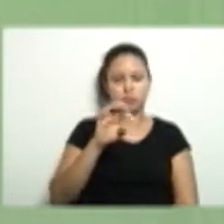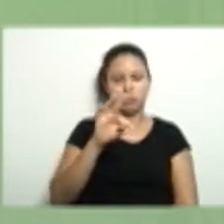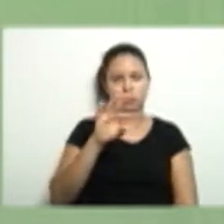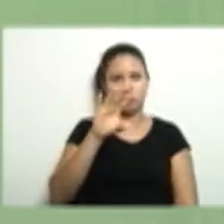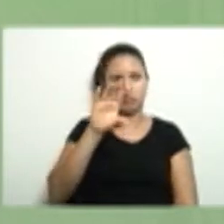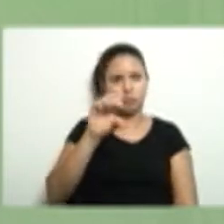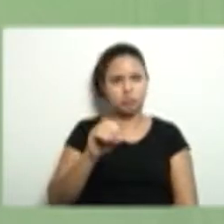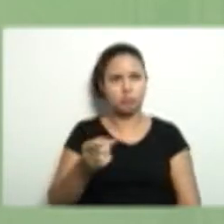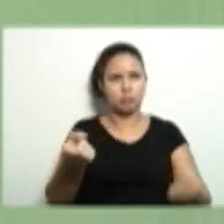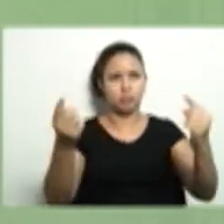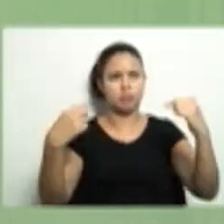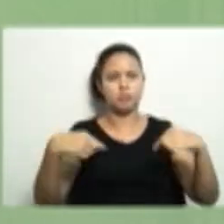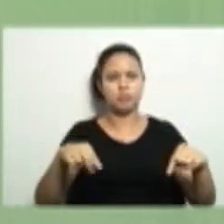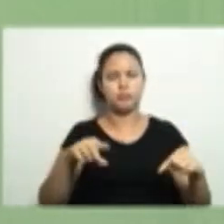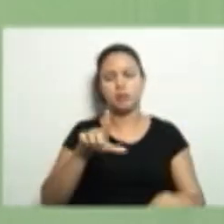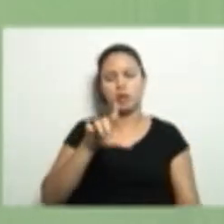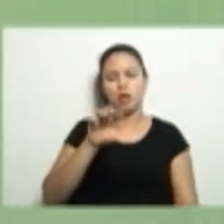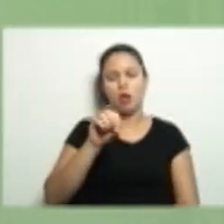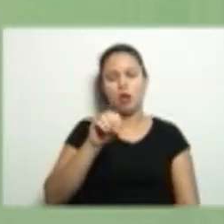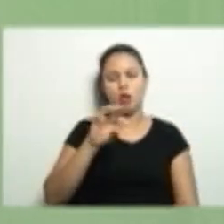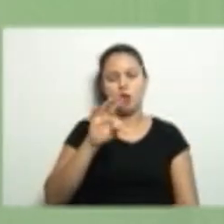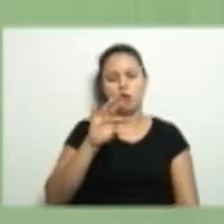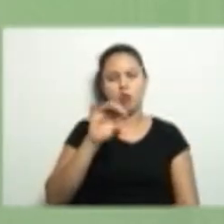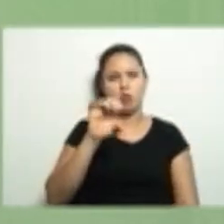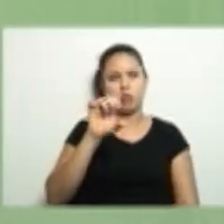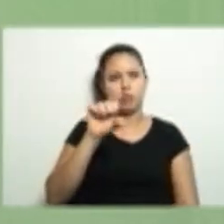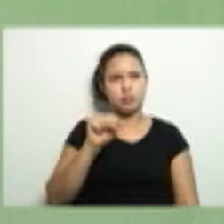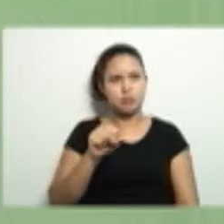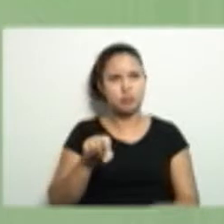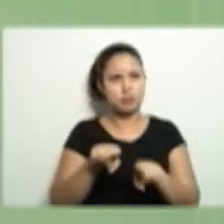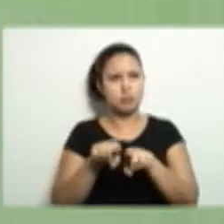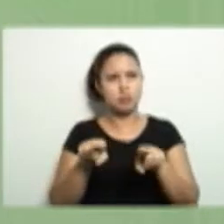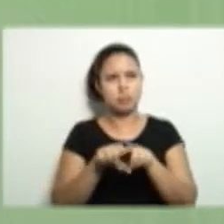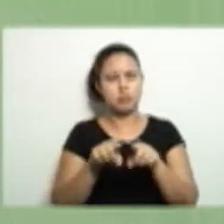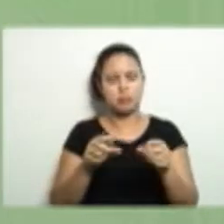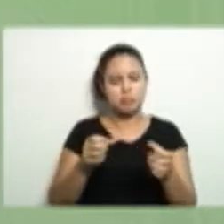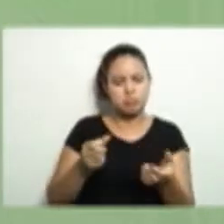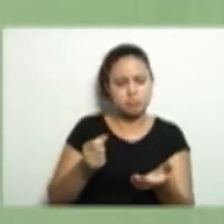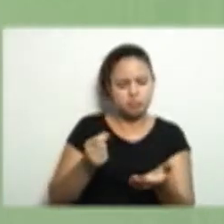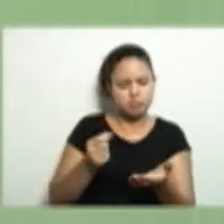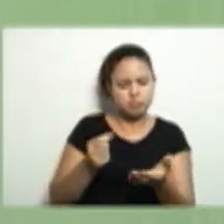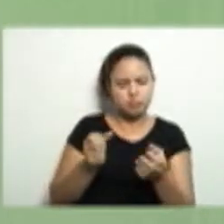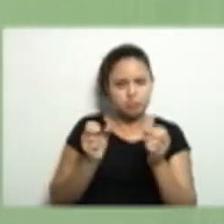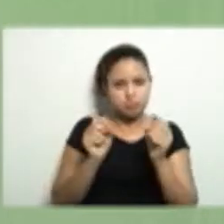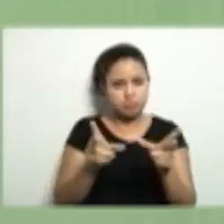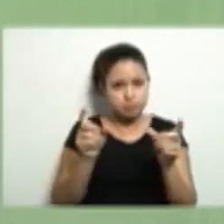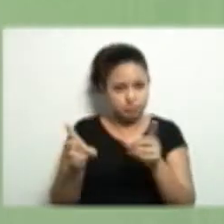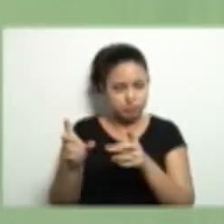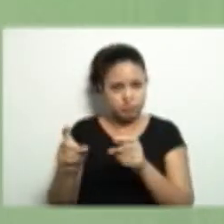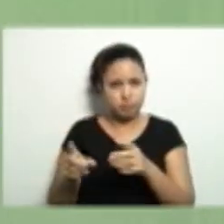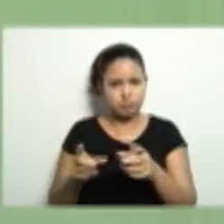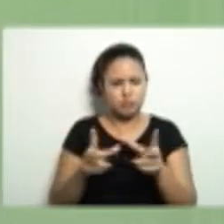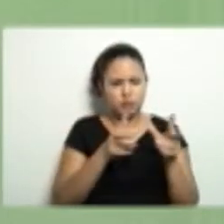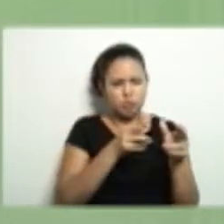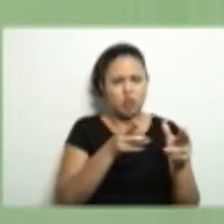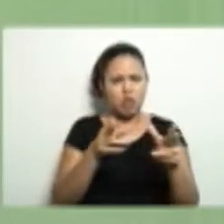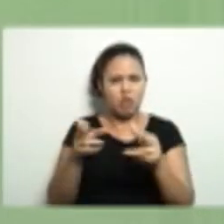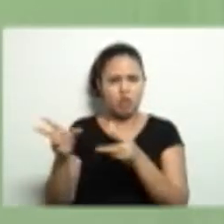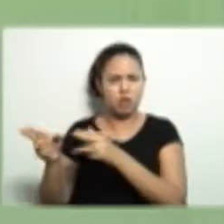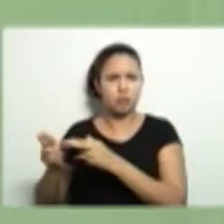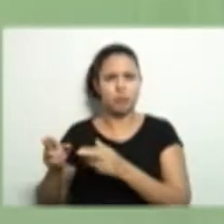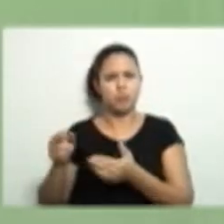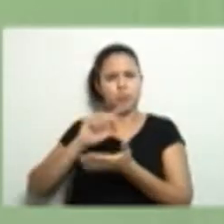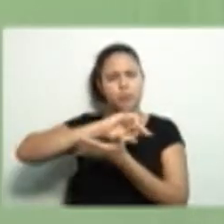lotes para falar a verdade, na forma de produção em massa ou na forma de produtos produzidos continuamente. Vamos começar discutindo